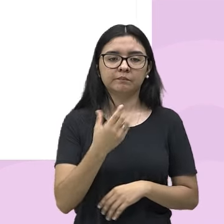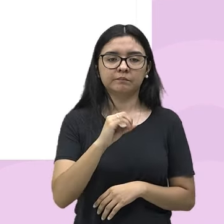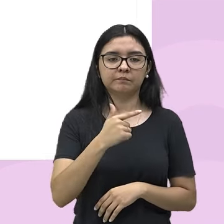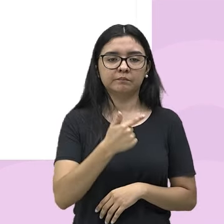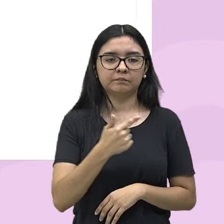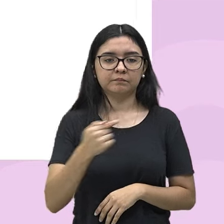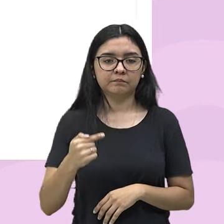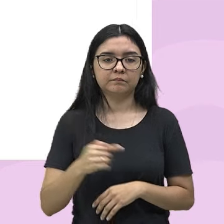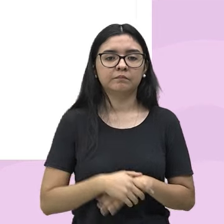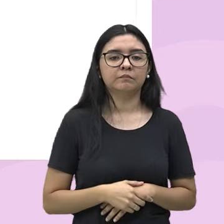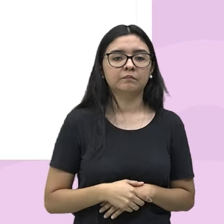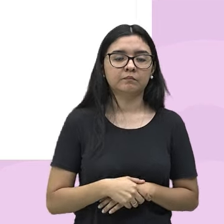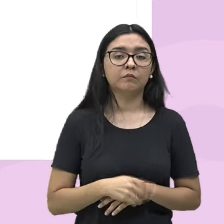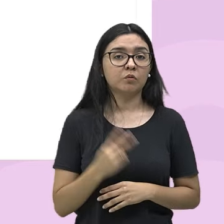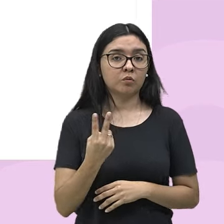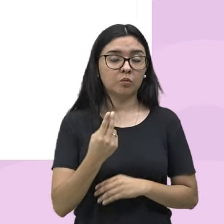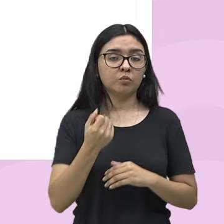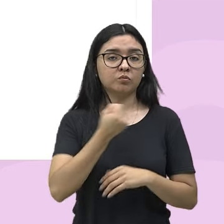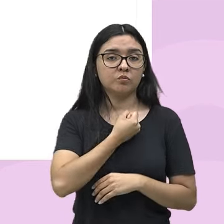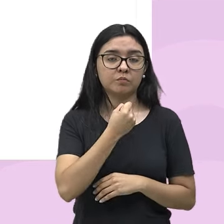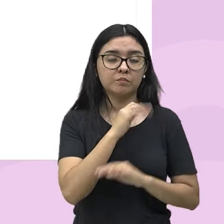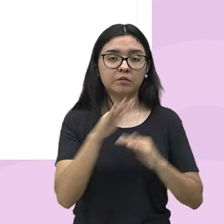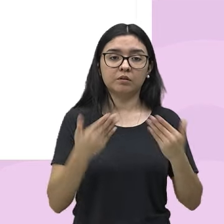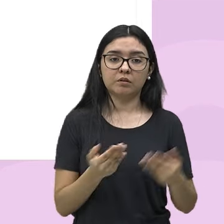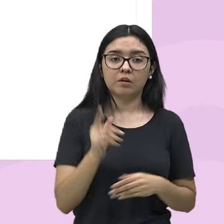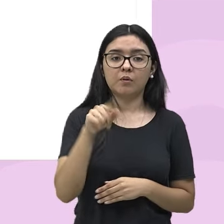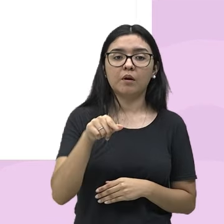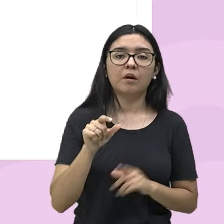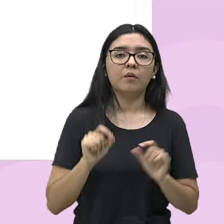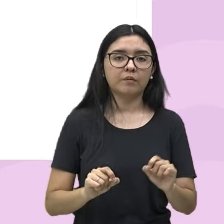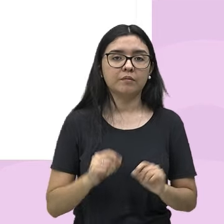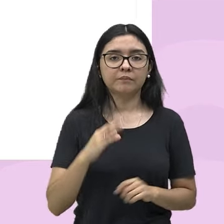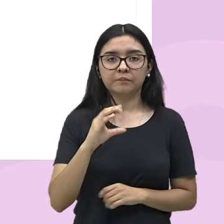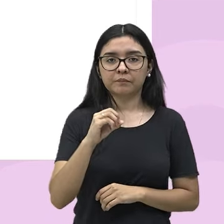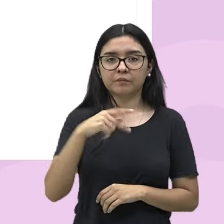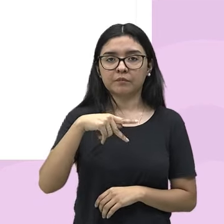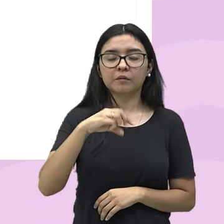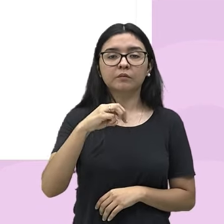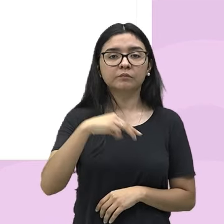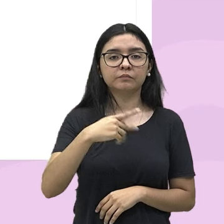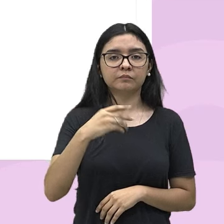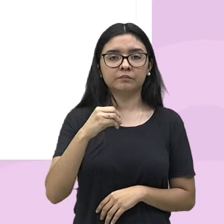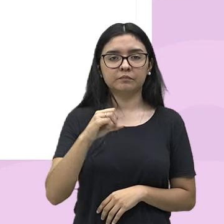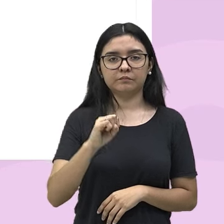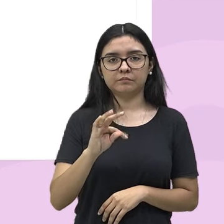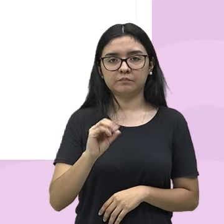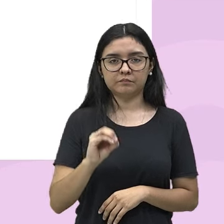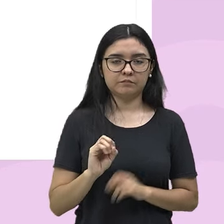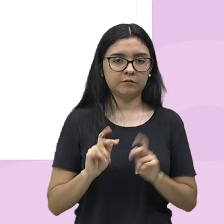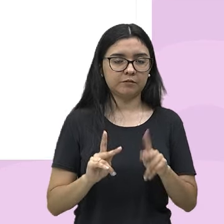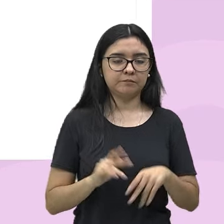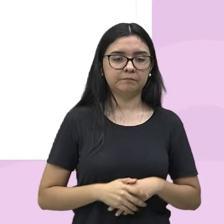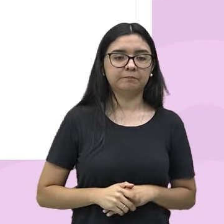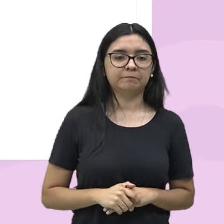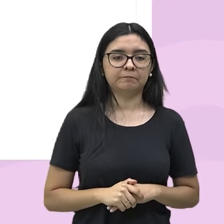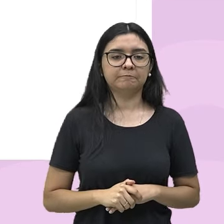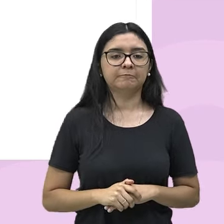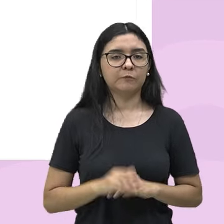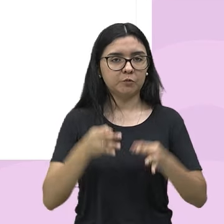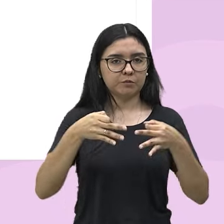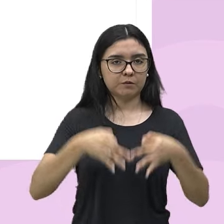pelo menos 2 números. Então, pessoal, o número 1027, ele é um número composto. Tudo bem até